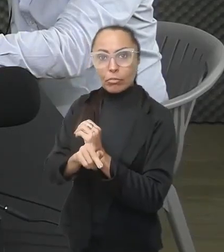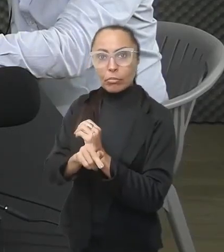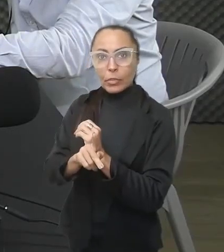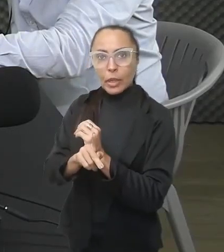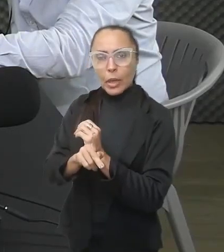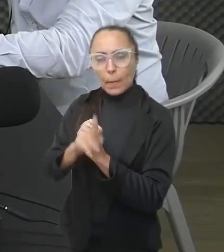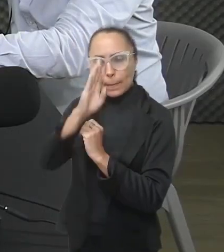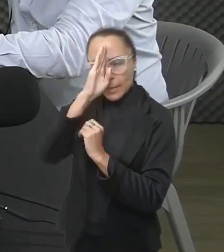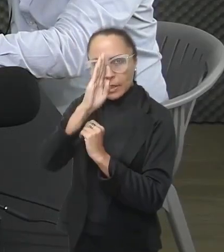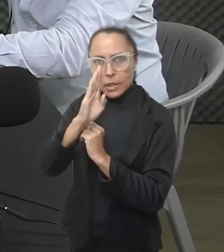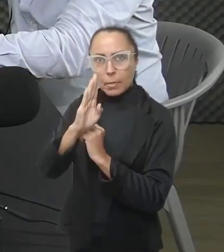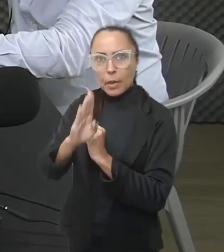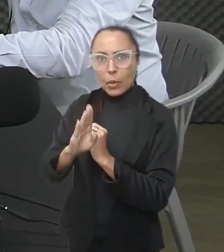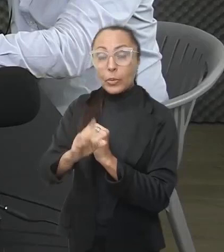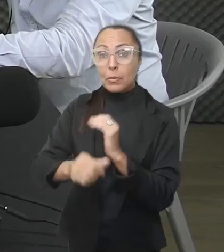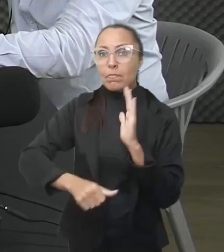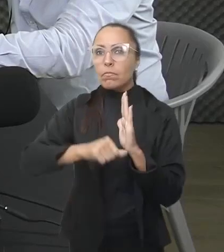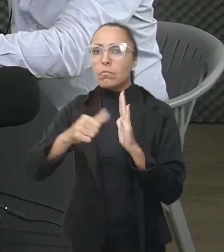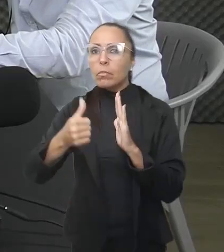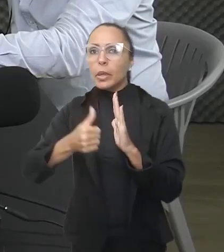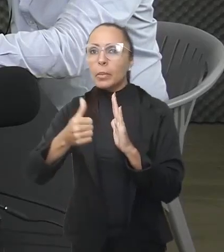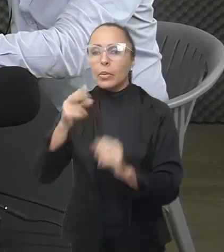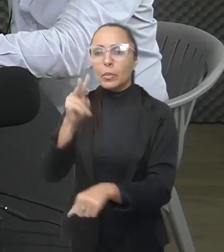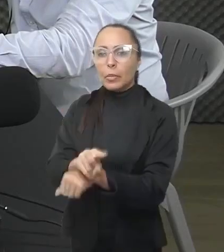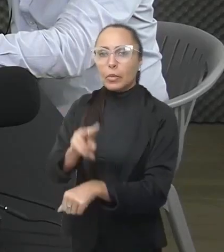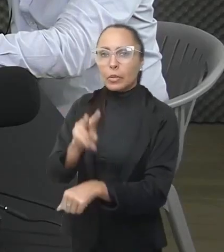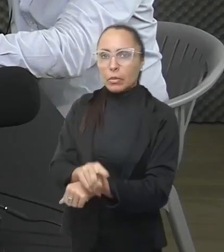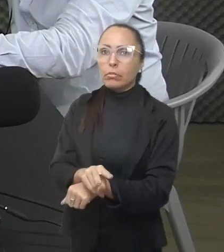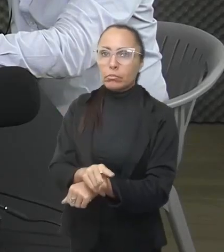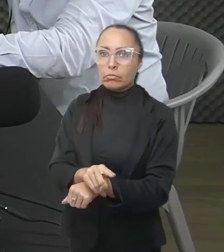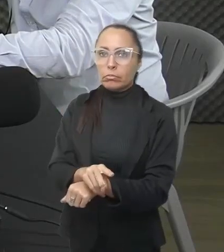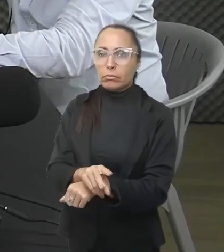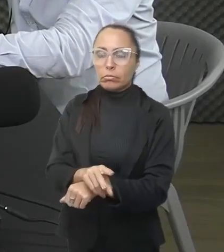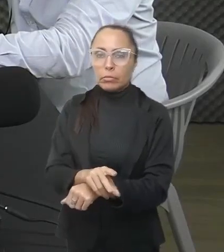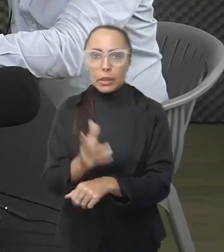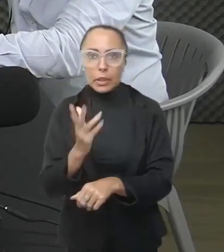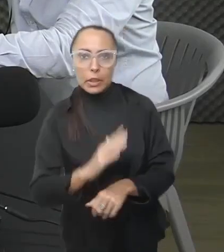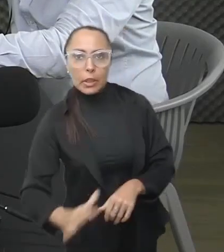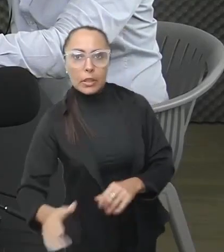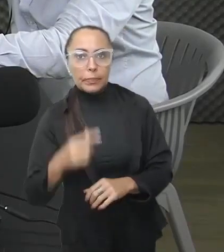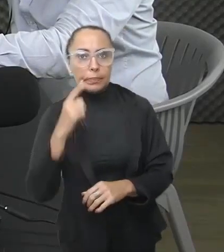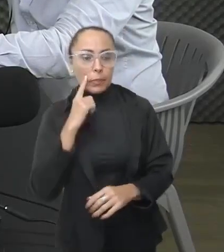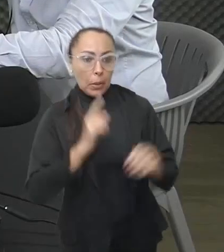o principal e o primeiro agente de proteção dessa criança. Mês de